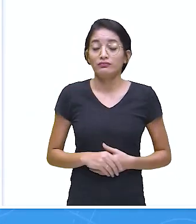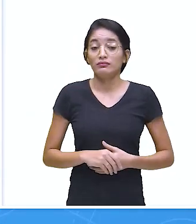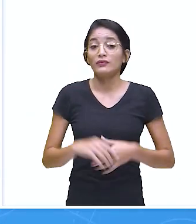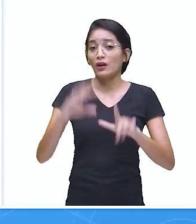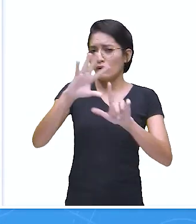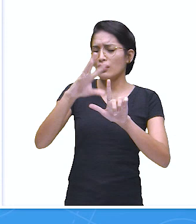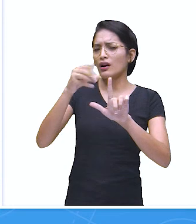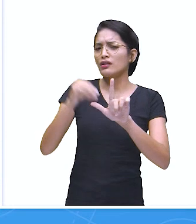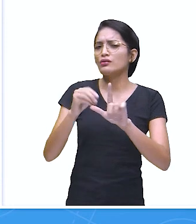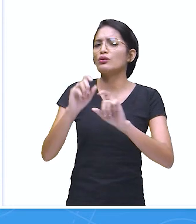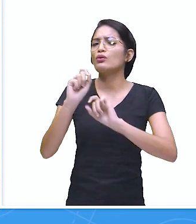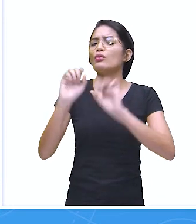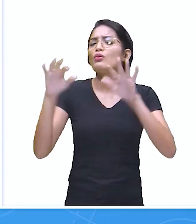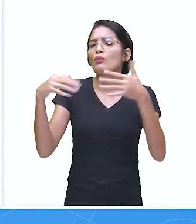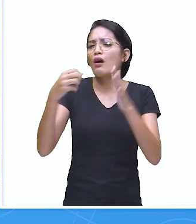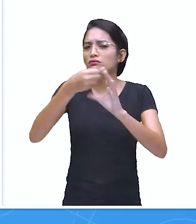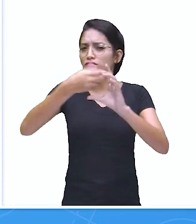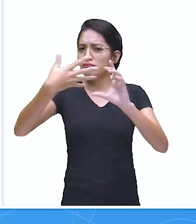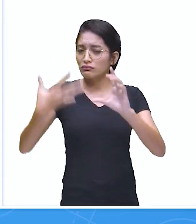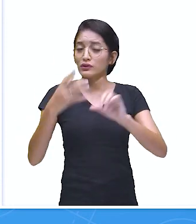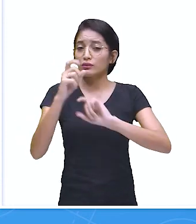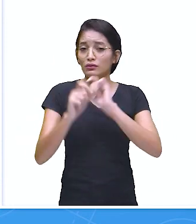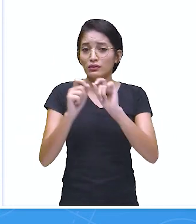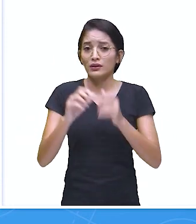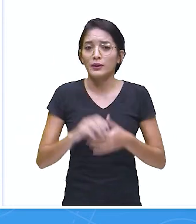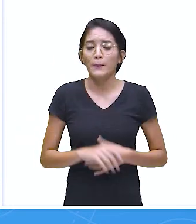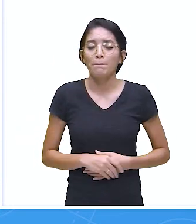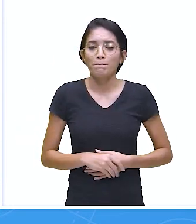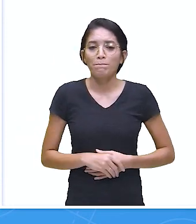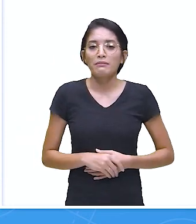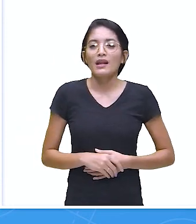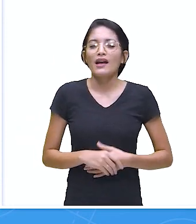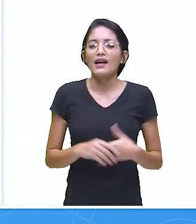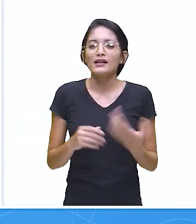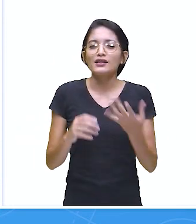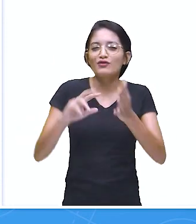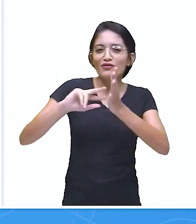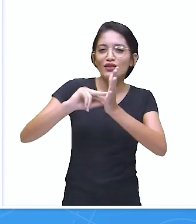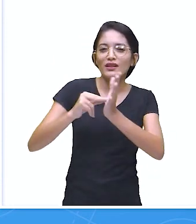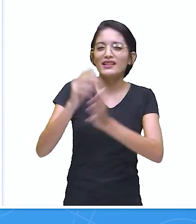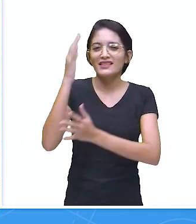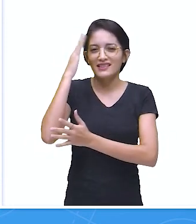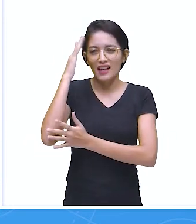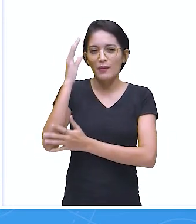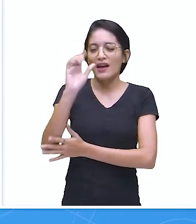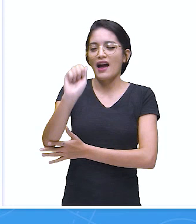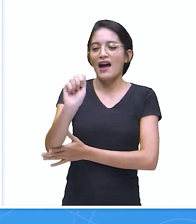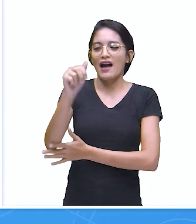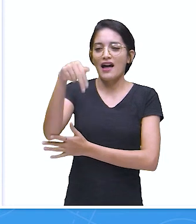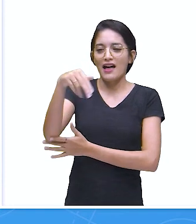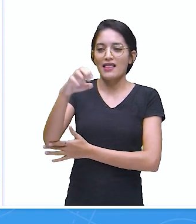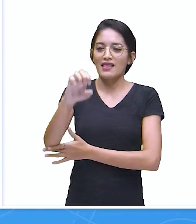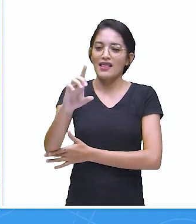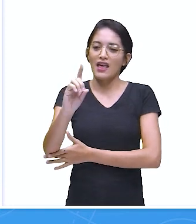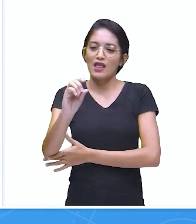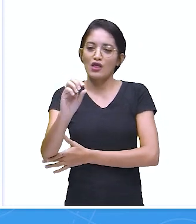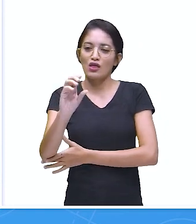Cartoon se caracteriza como uma anedota. Olha só, sabe o que é uma anedota? Você sabe o que é